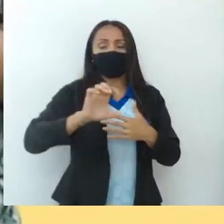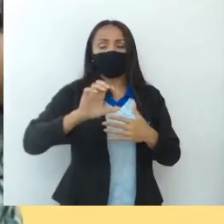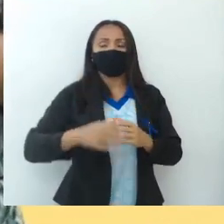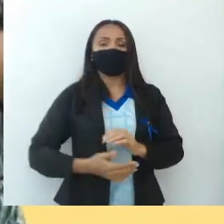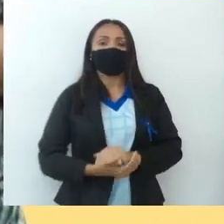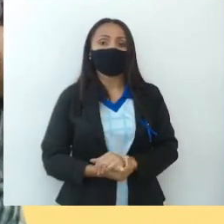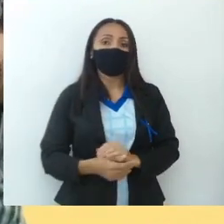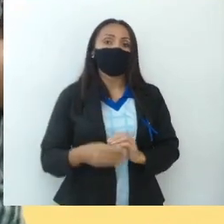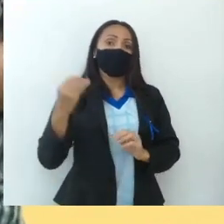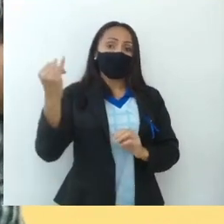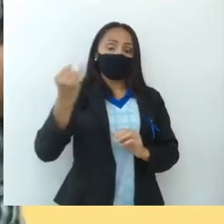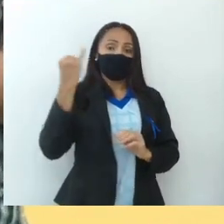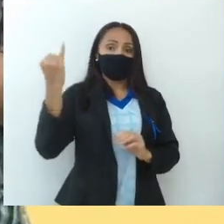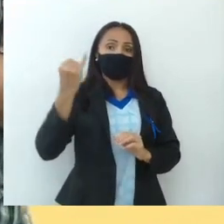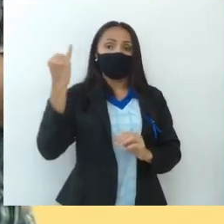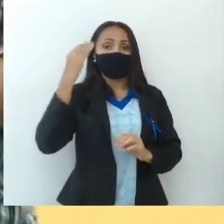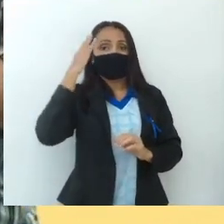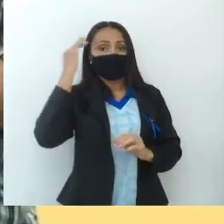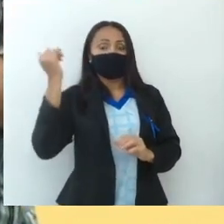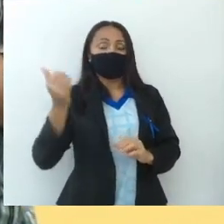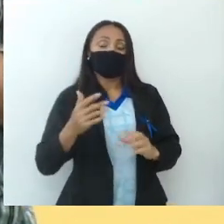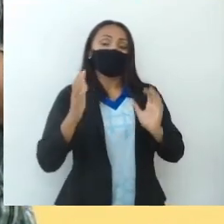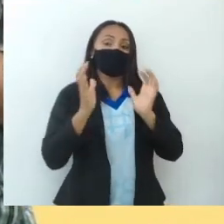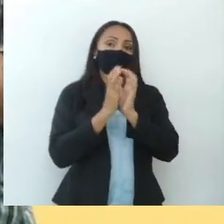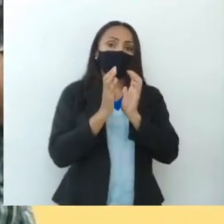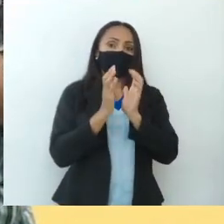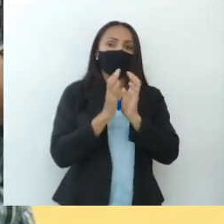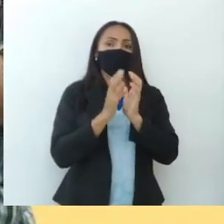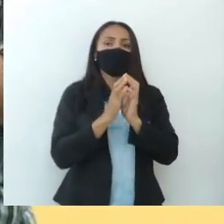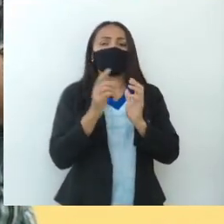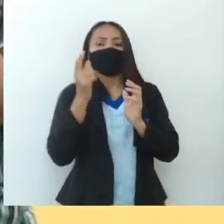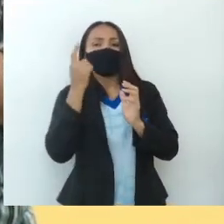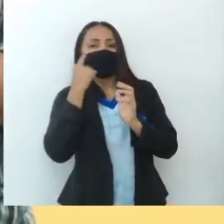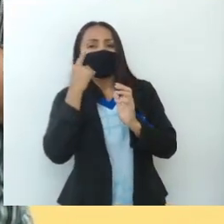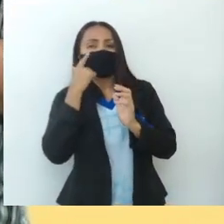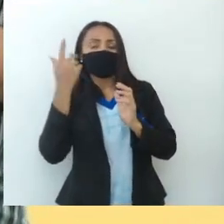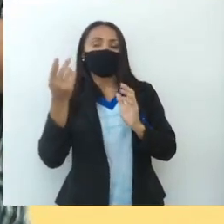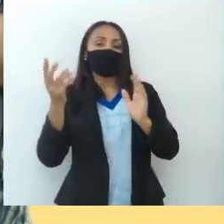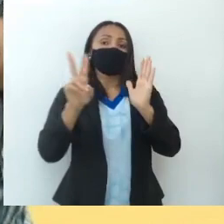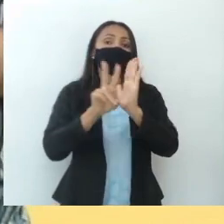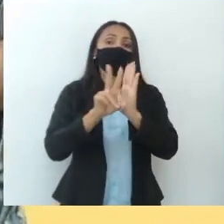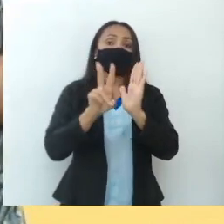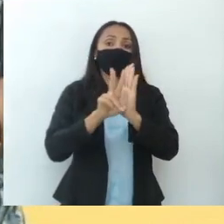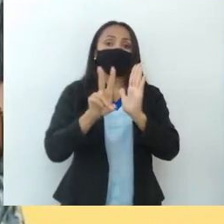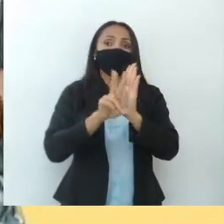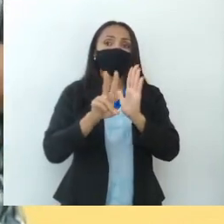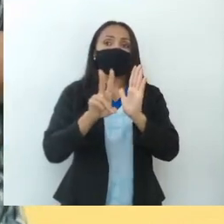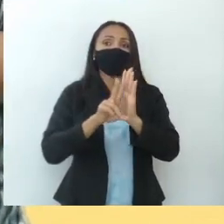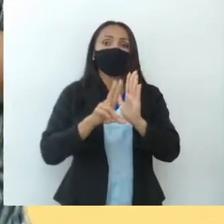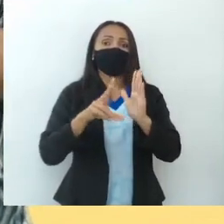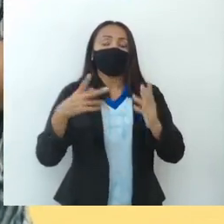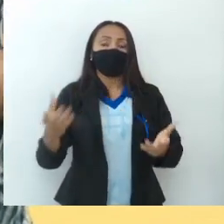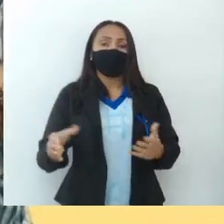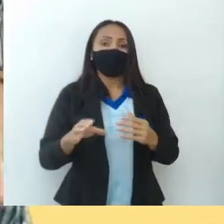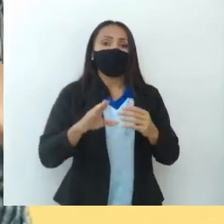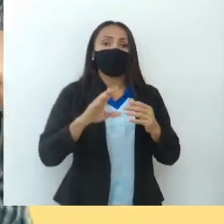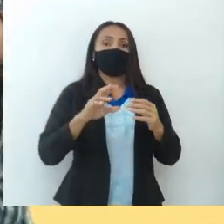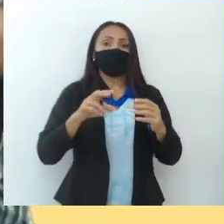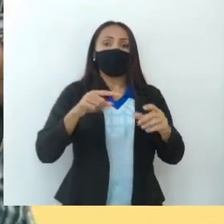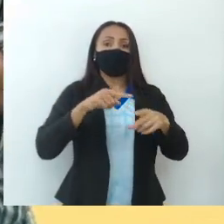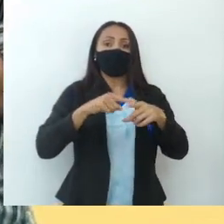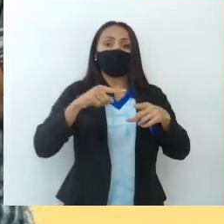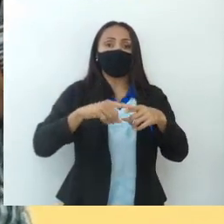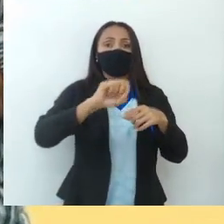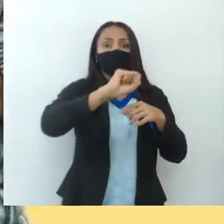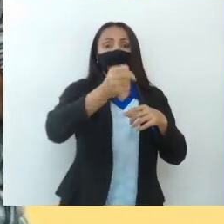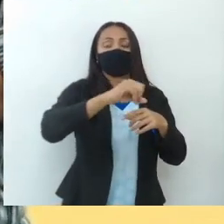é importante salientar que, como Recife, naquela época, observar o bairro da Boa Vista, os bairros São José, o bairro